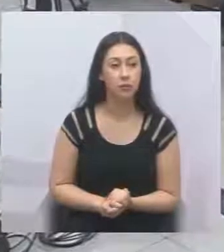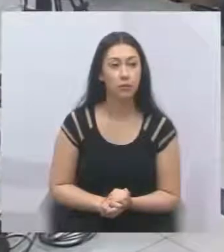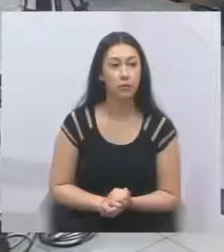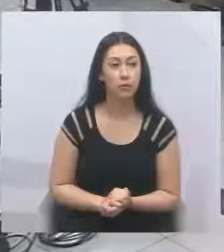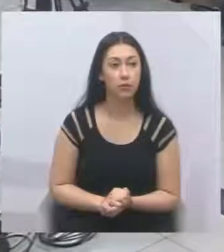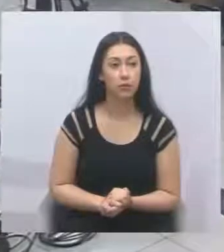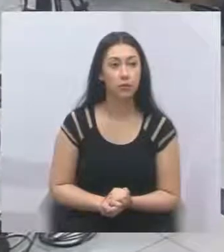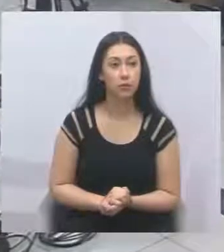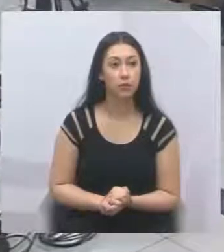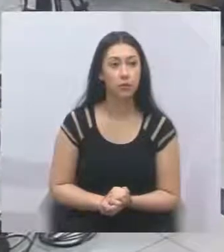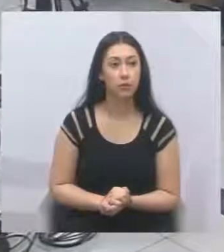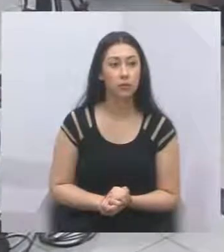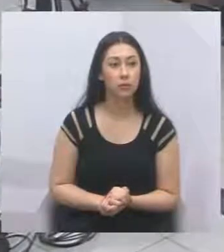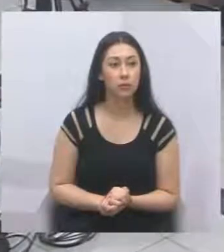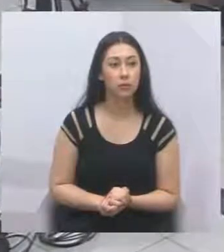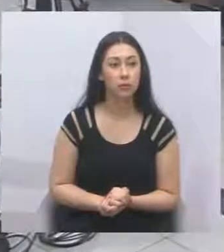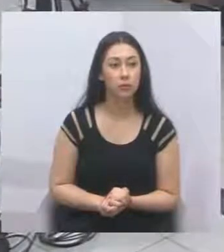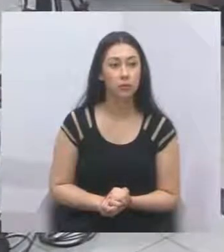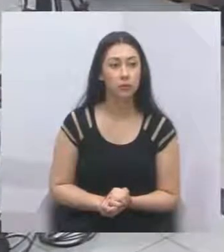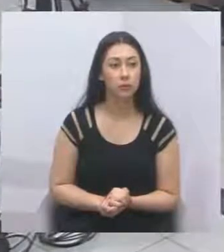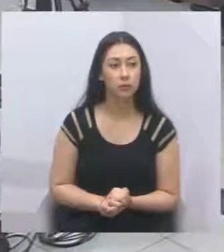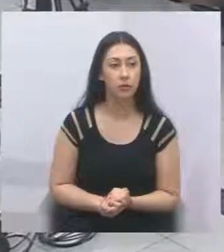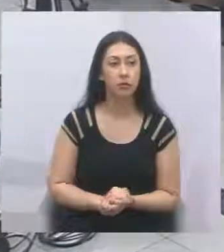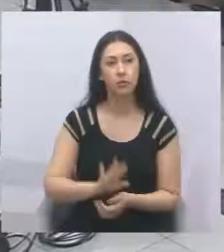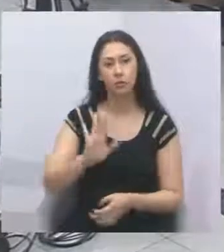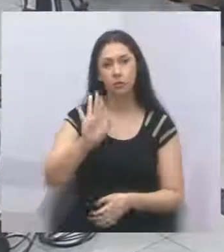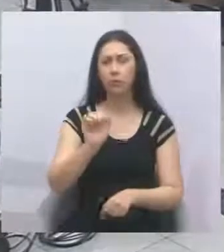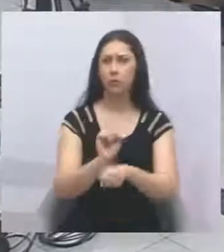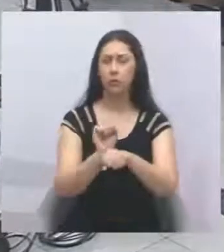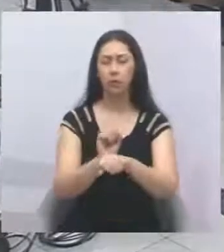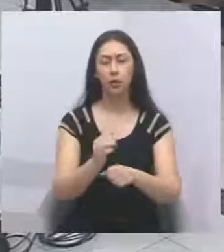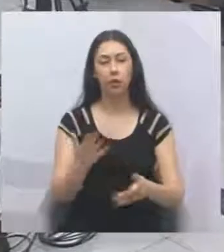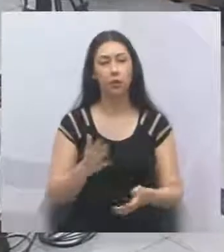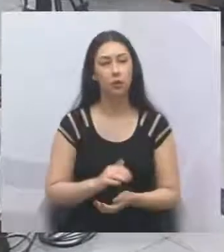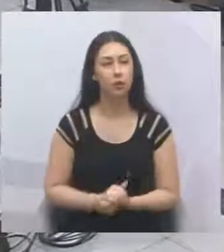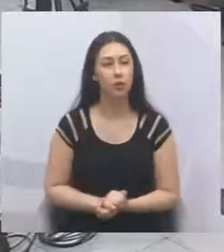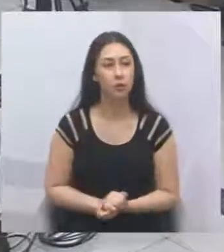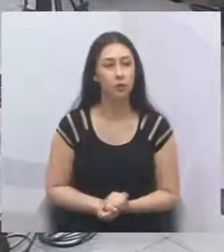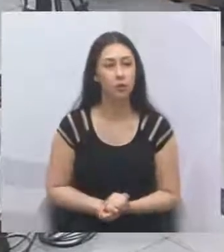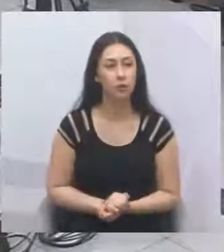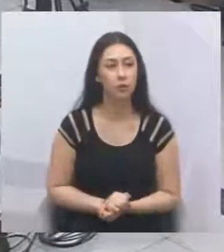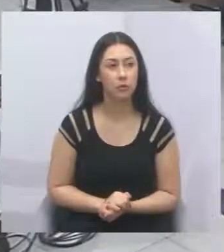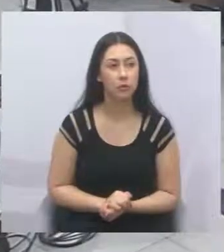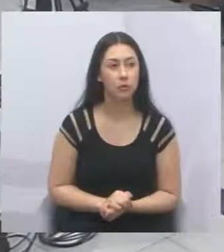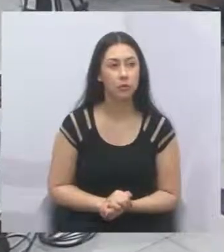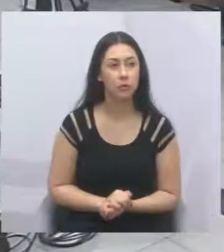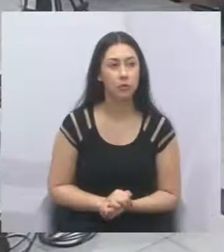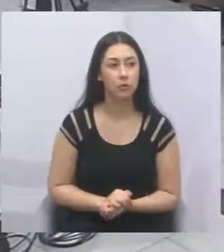Requerimento está em votação. Senhor presidente, por questão de ordem. Pois não.